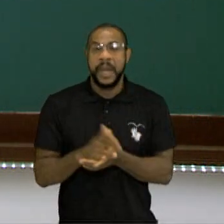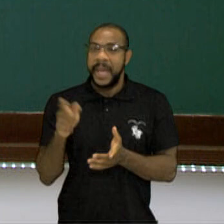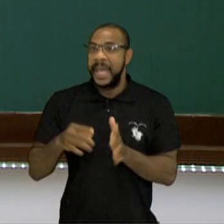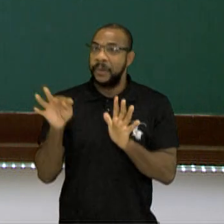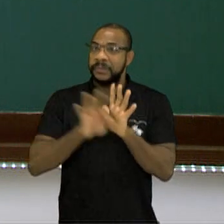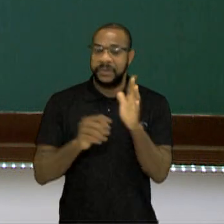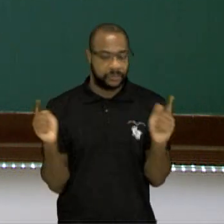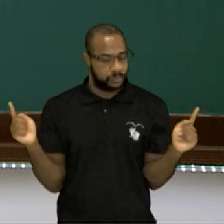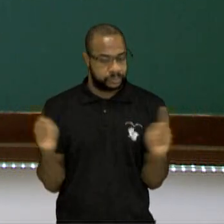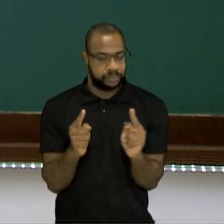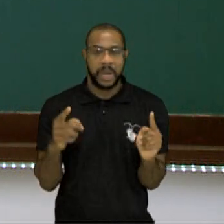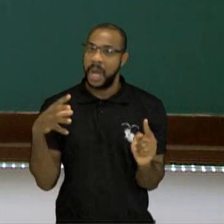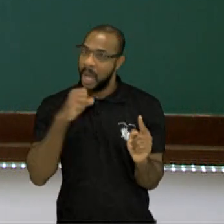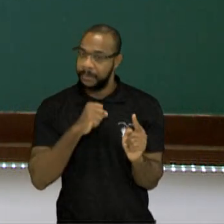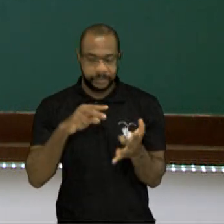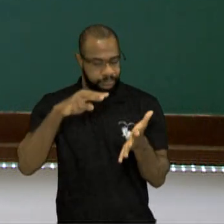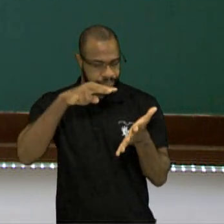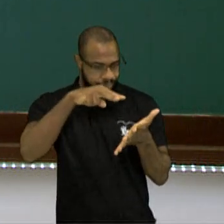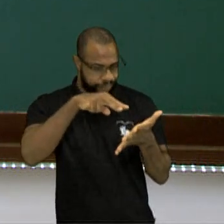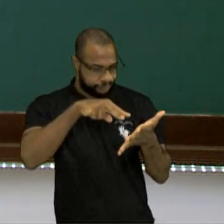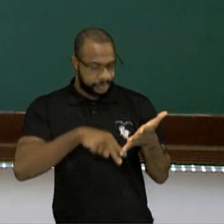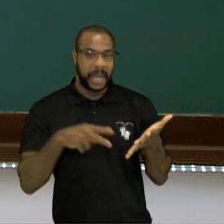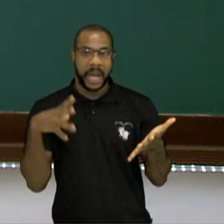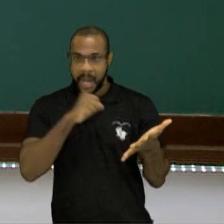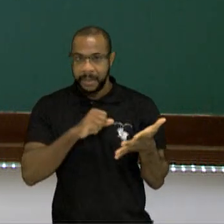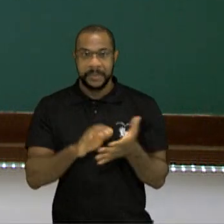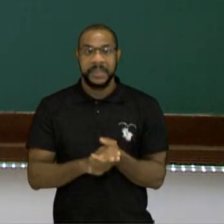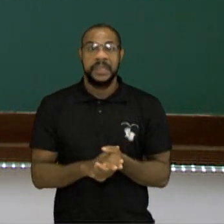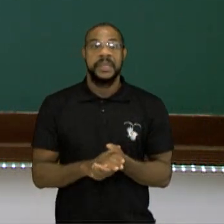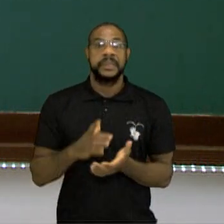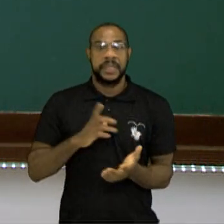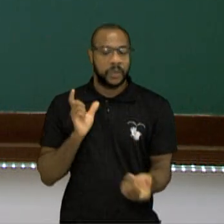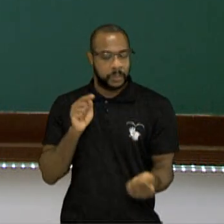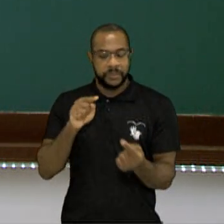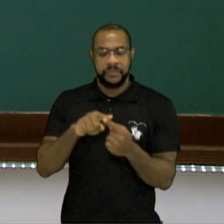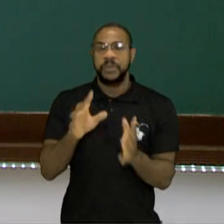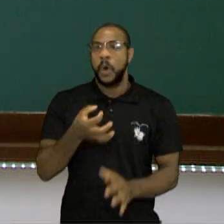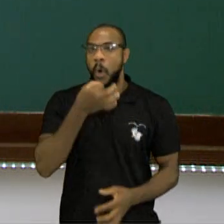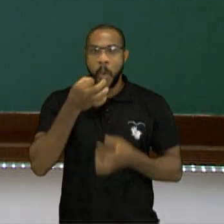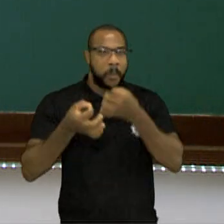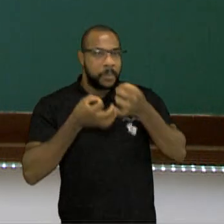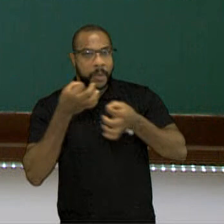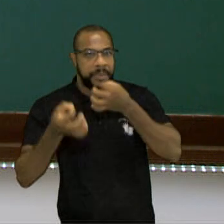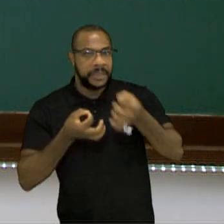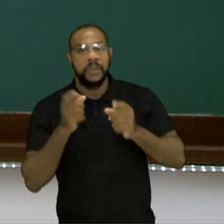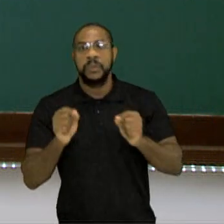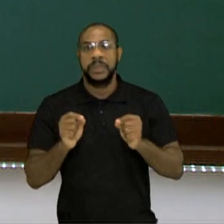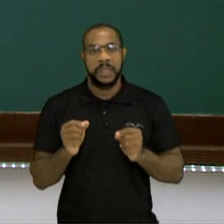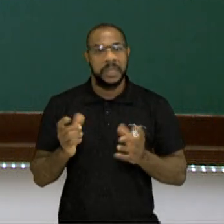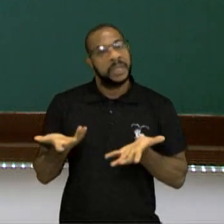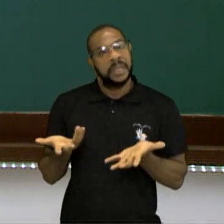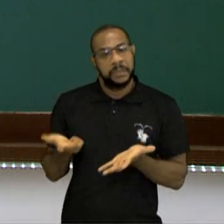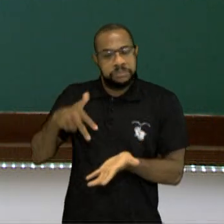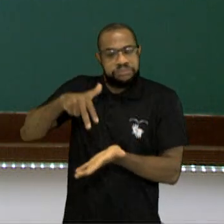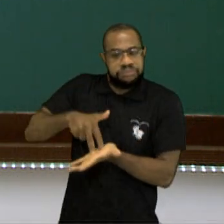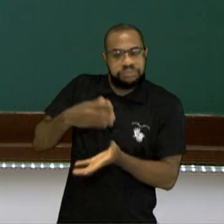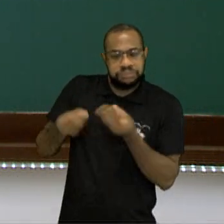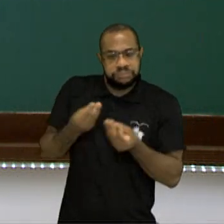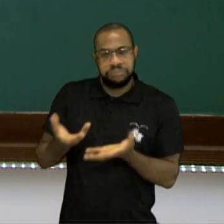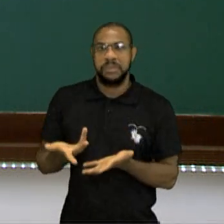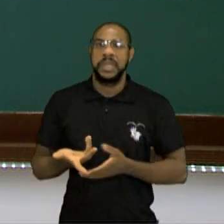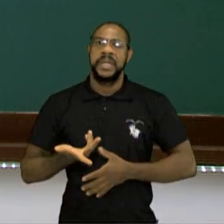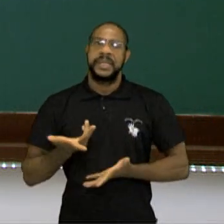em que temos aí um caráter subjetivo, a opinião, o posicionamento, mas ele tem as suas